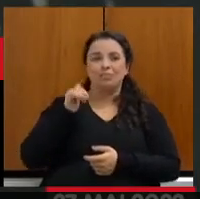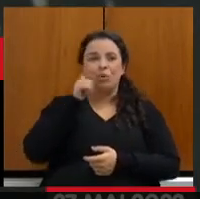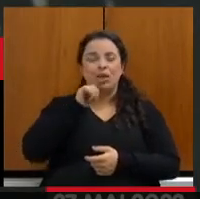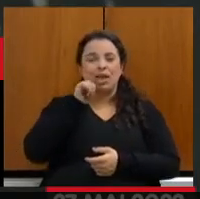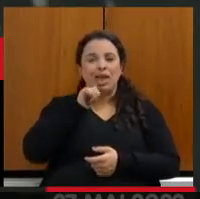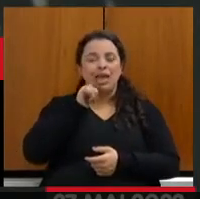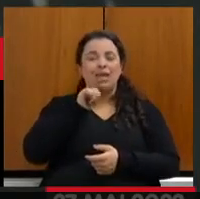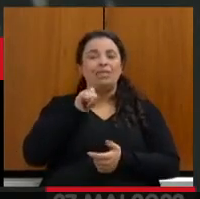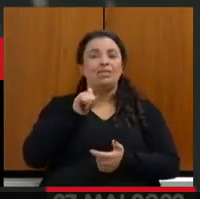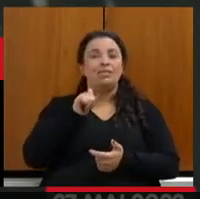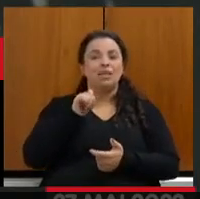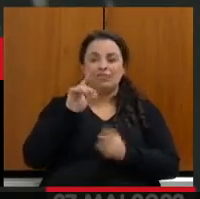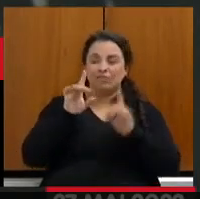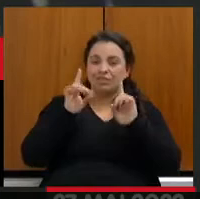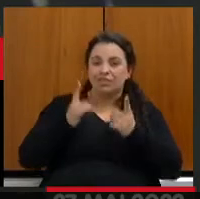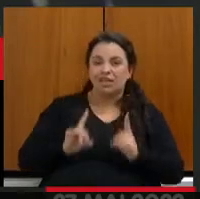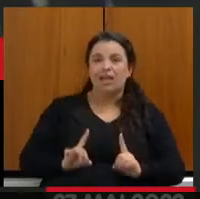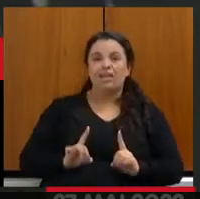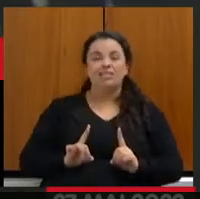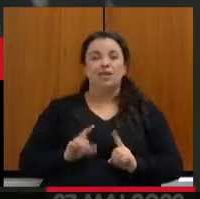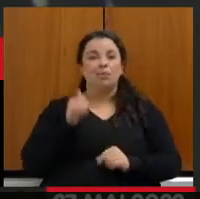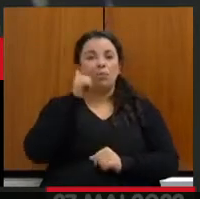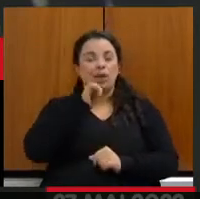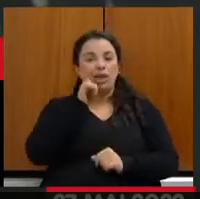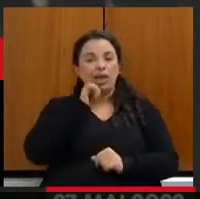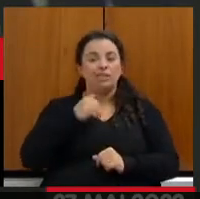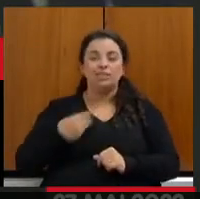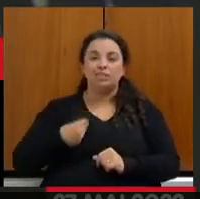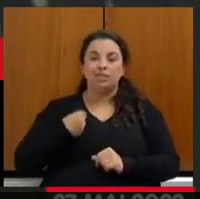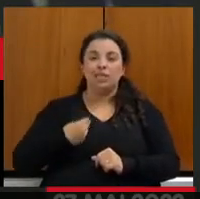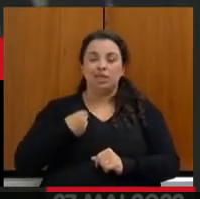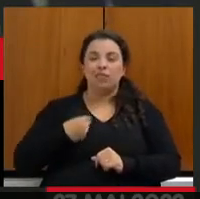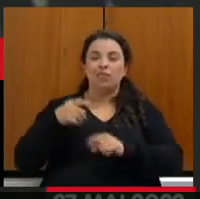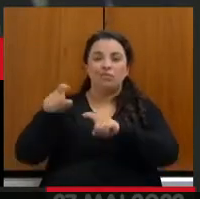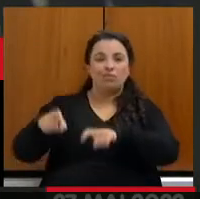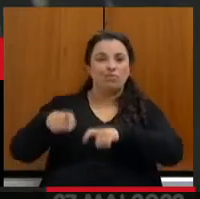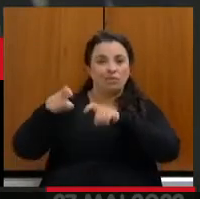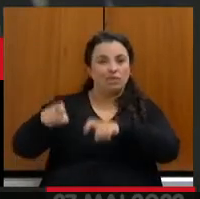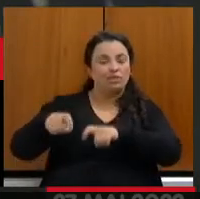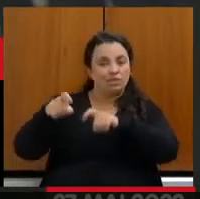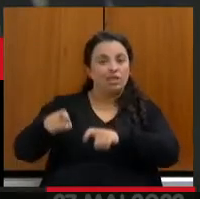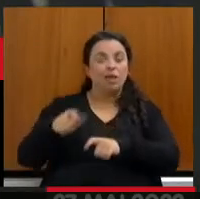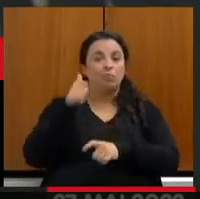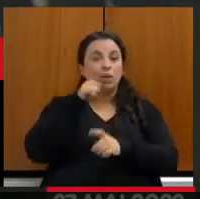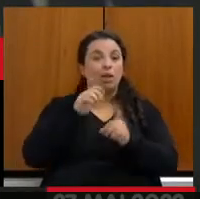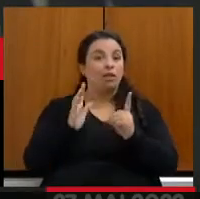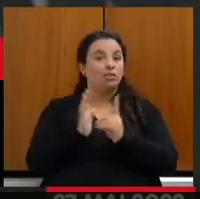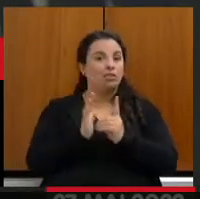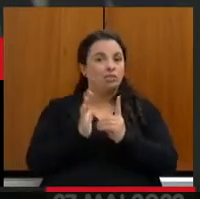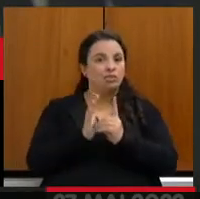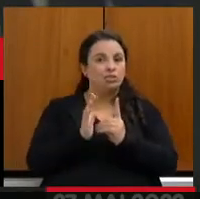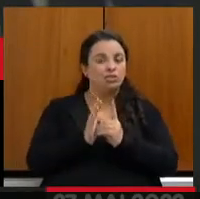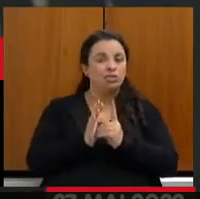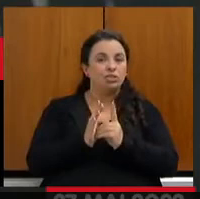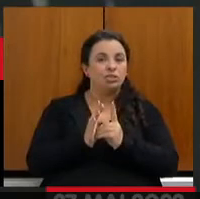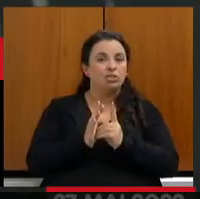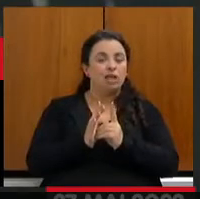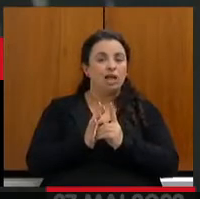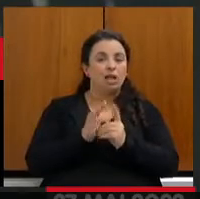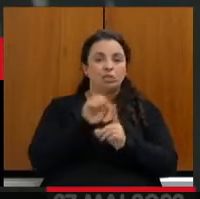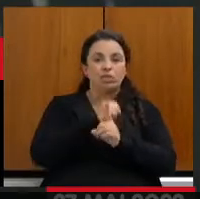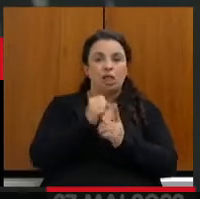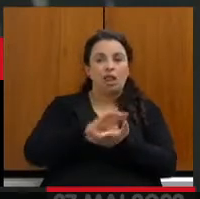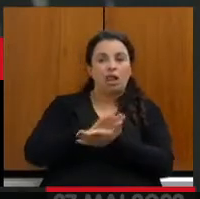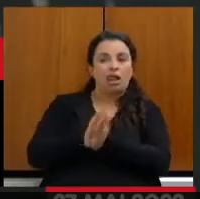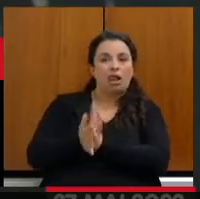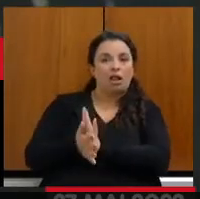em algumas com alguma deficiência de mulheres que vivem na zona rural funrural de mulheres indígenas seja impossível e Isso é